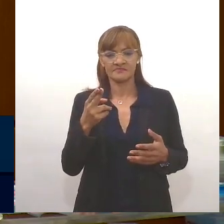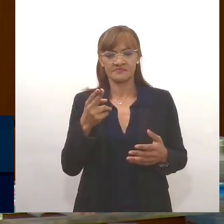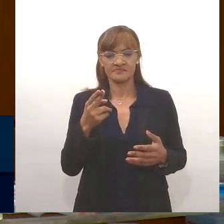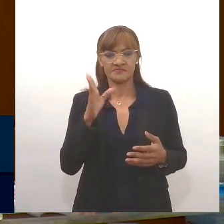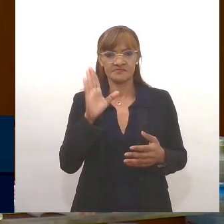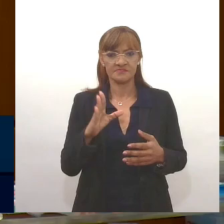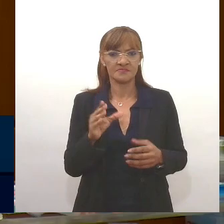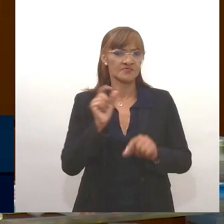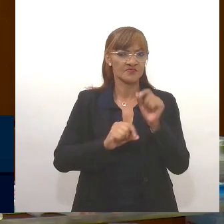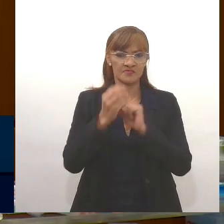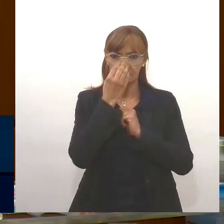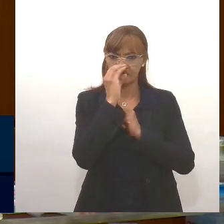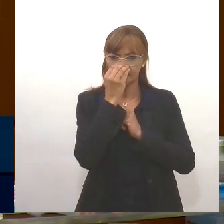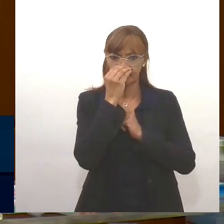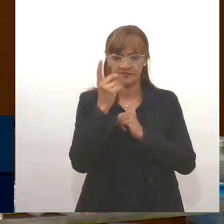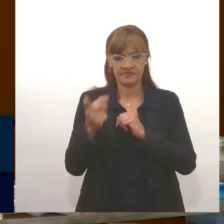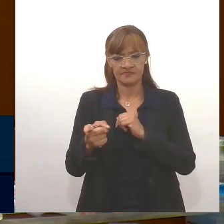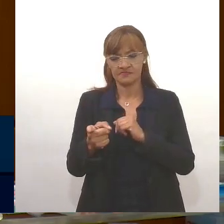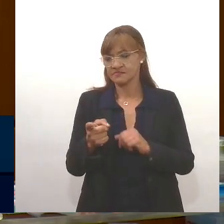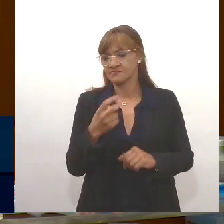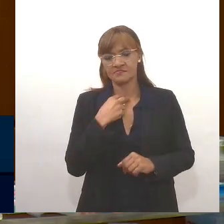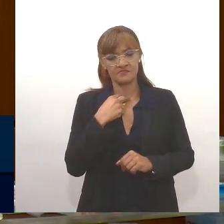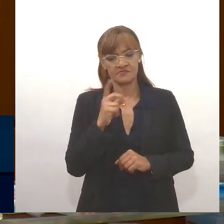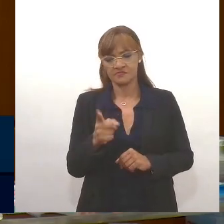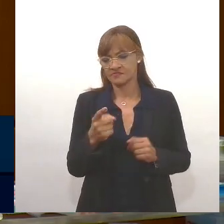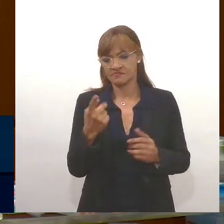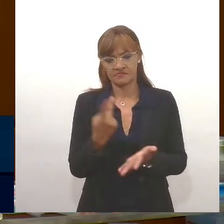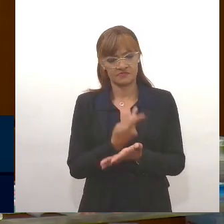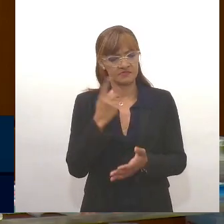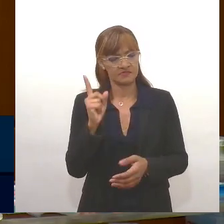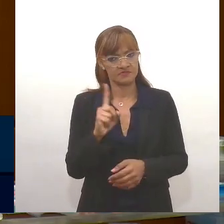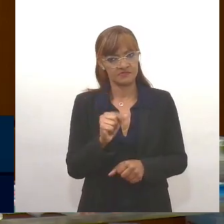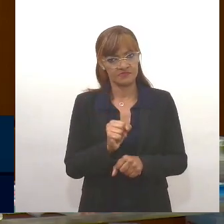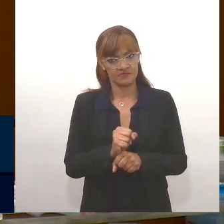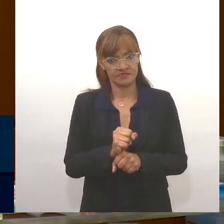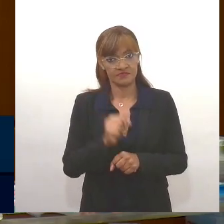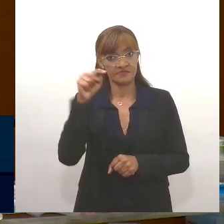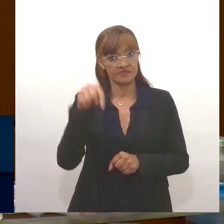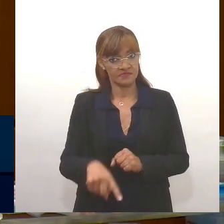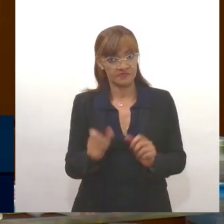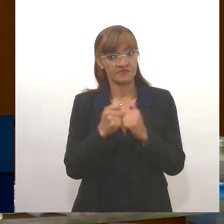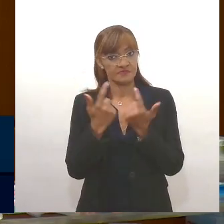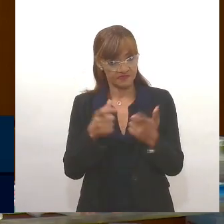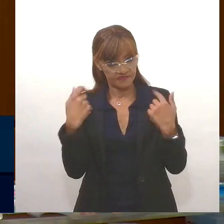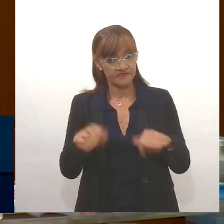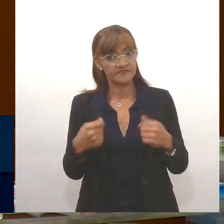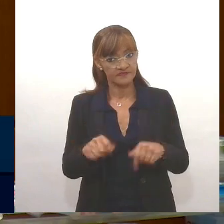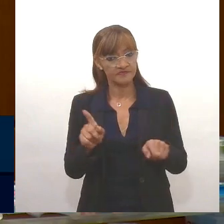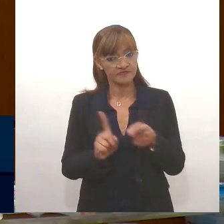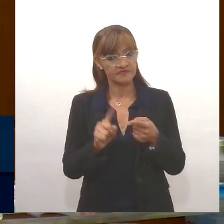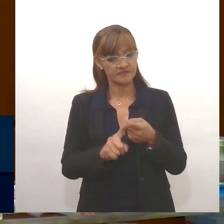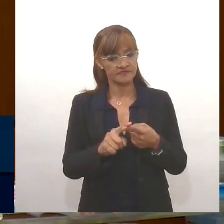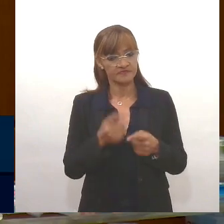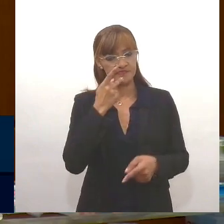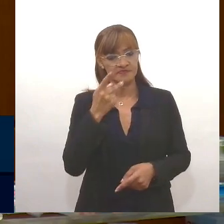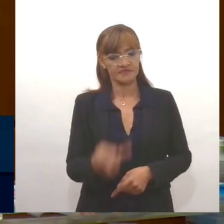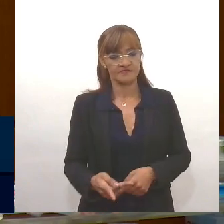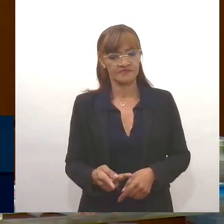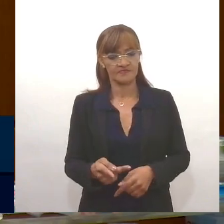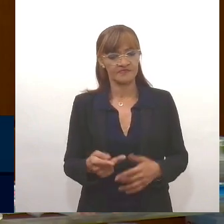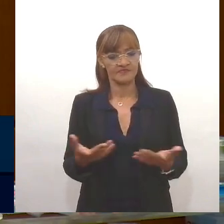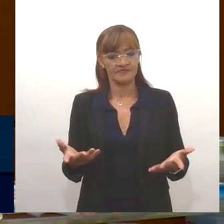presidente eu acho que essa casa precisa também se manifestar Nesse sentido porque senão essas pessoas se